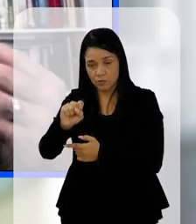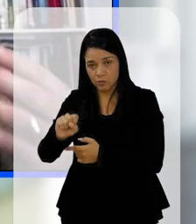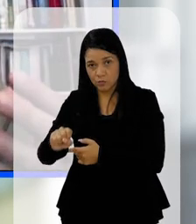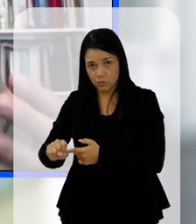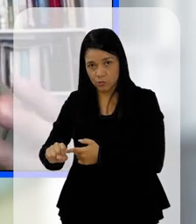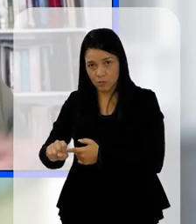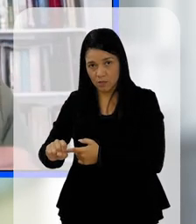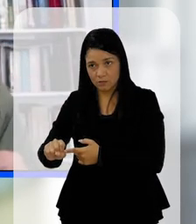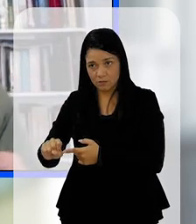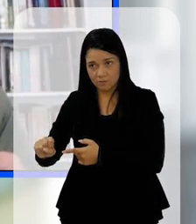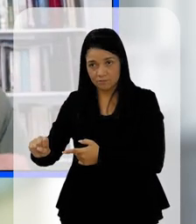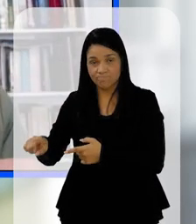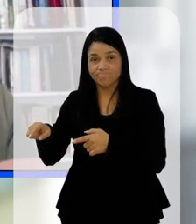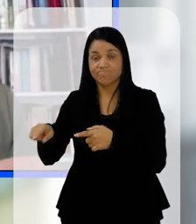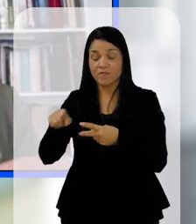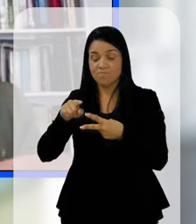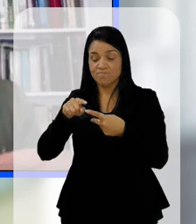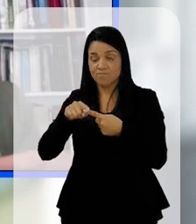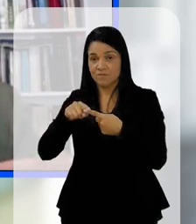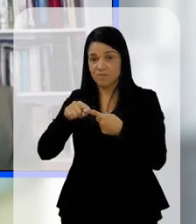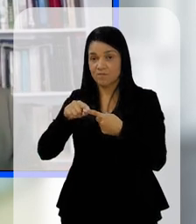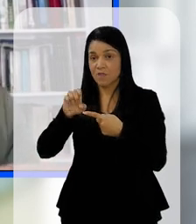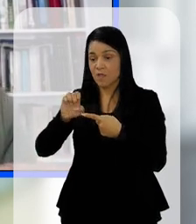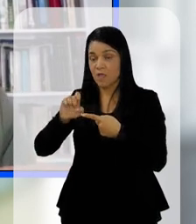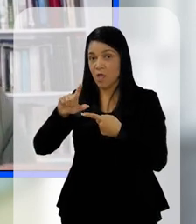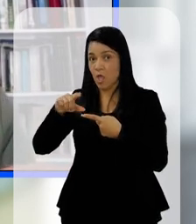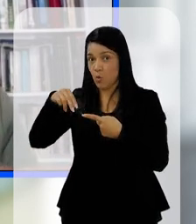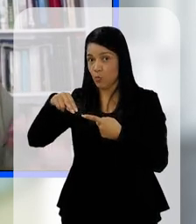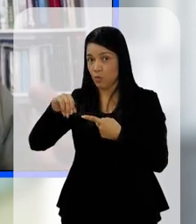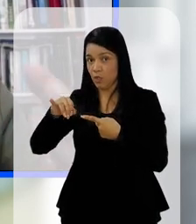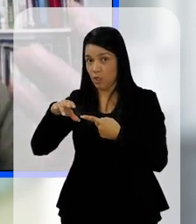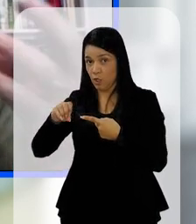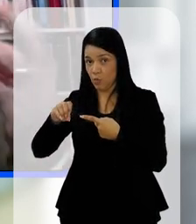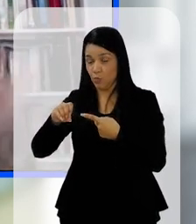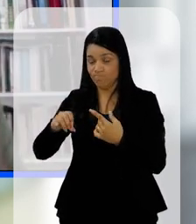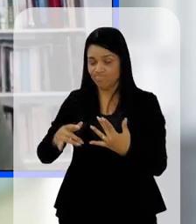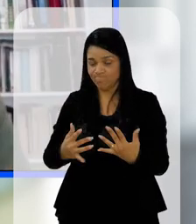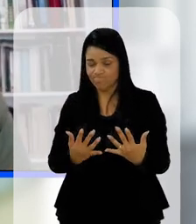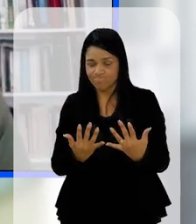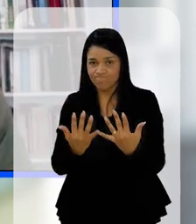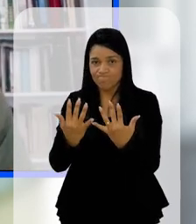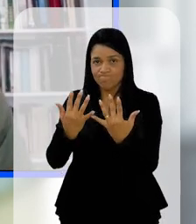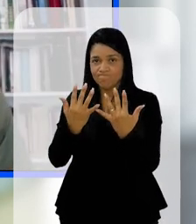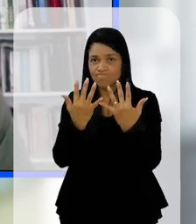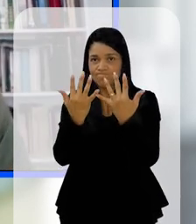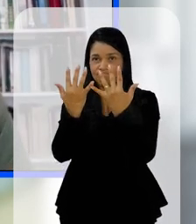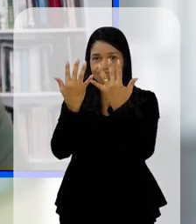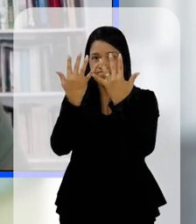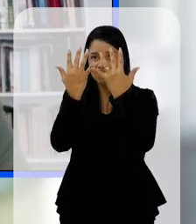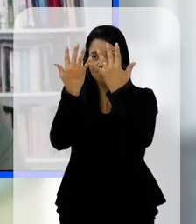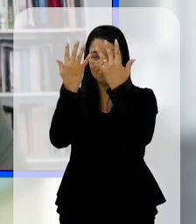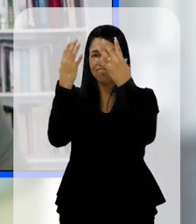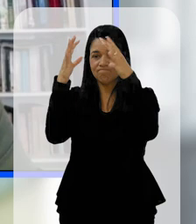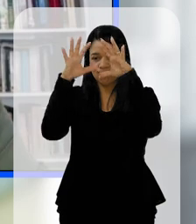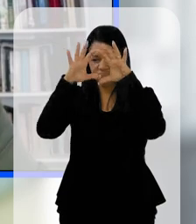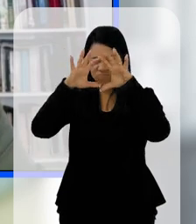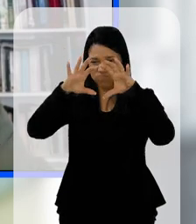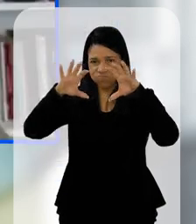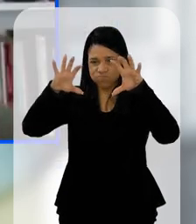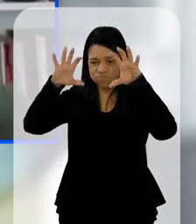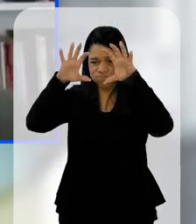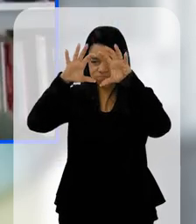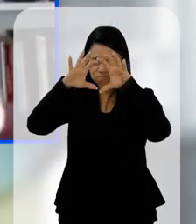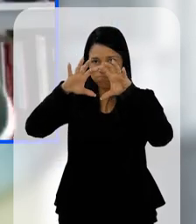em tempos de El Niño eu tenho muito mais umidade carregada, muito mais umidade chega nesse corredor de umidade